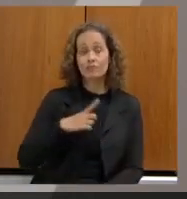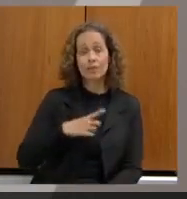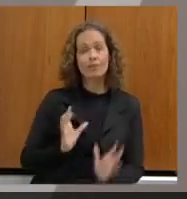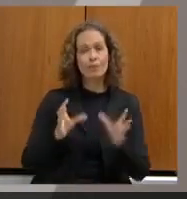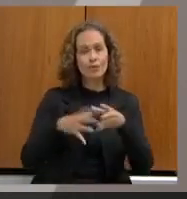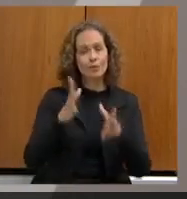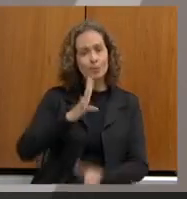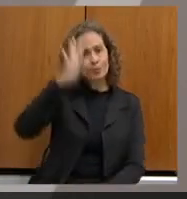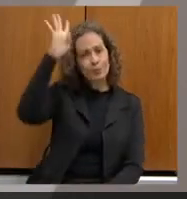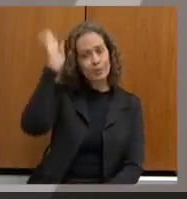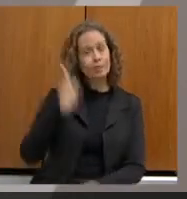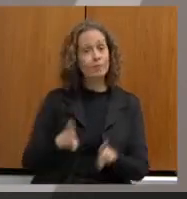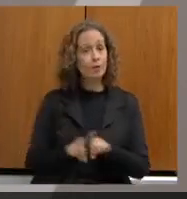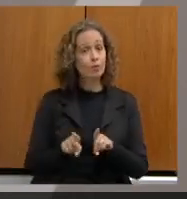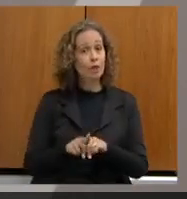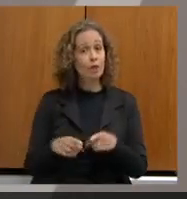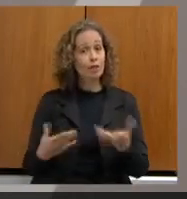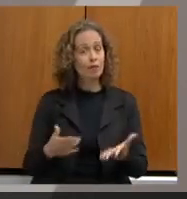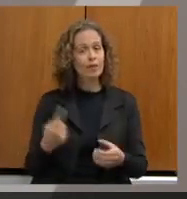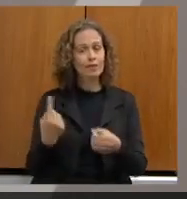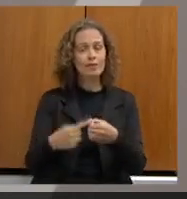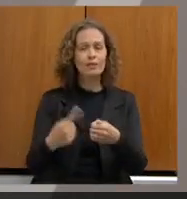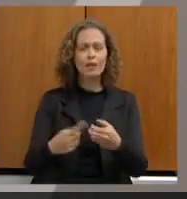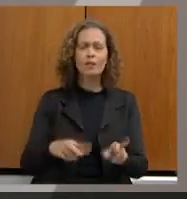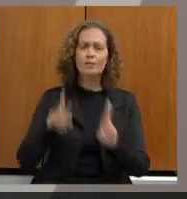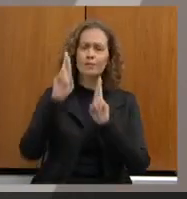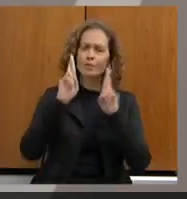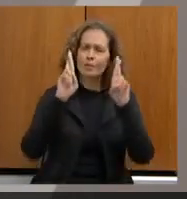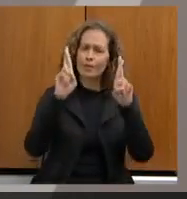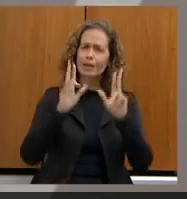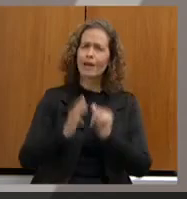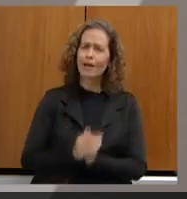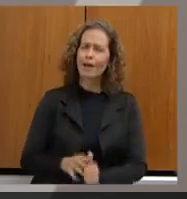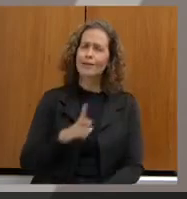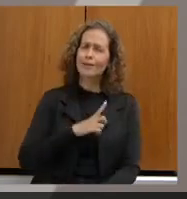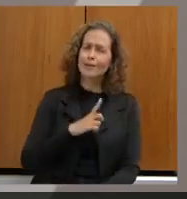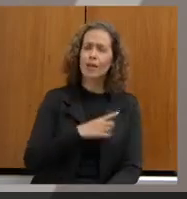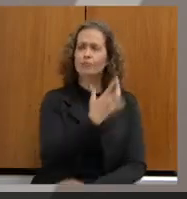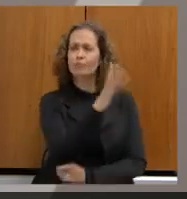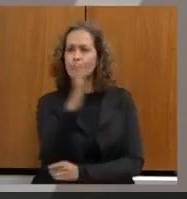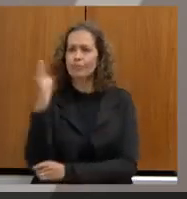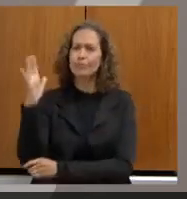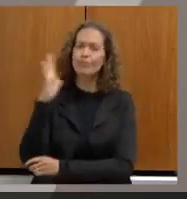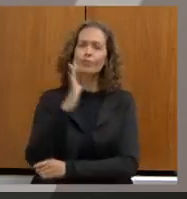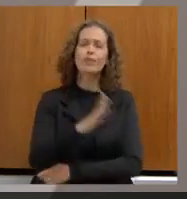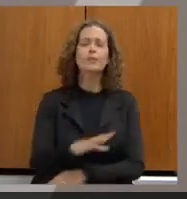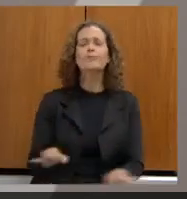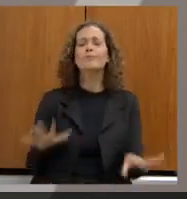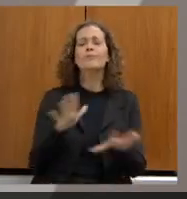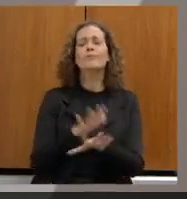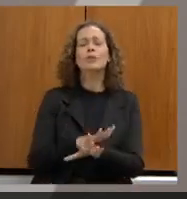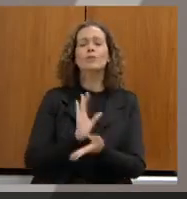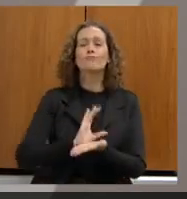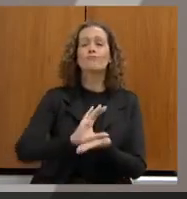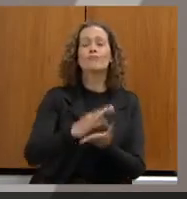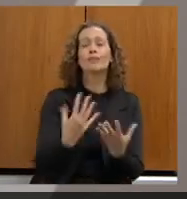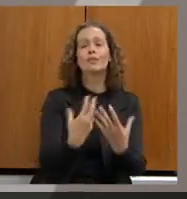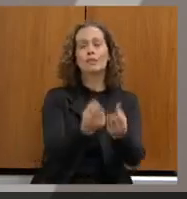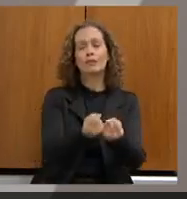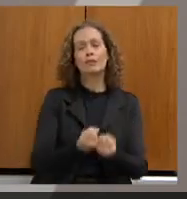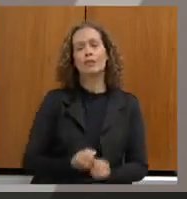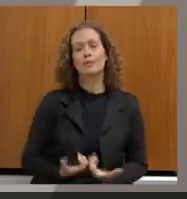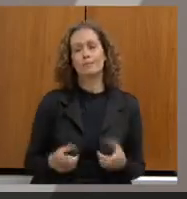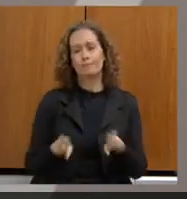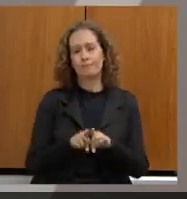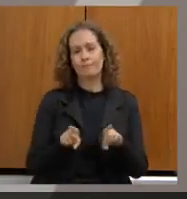corpo de bombeiro ela é uma cidade mais respeitada mais valorizada mais apta a receber investimento também